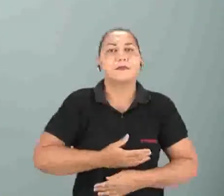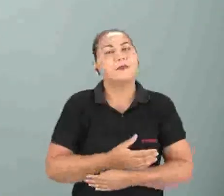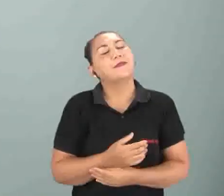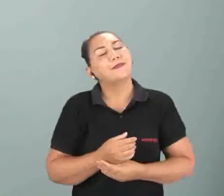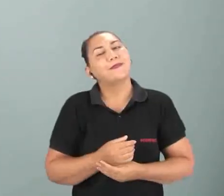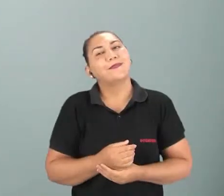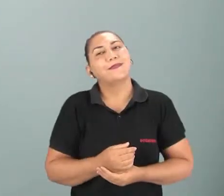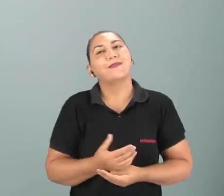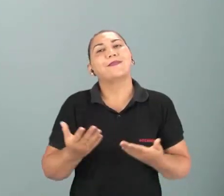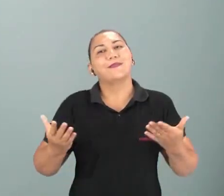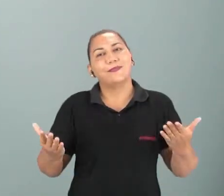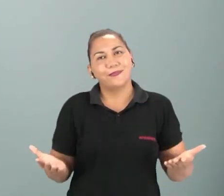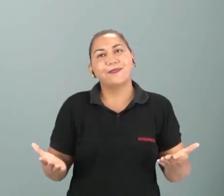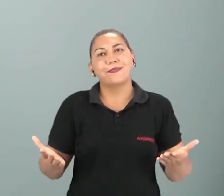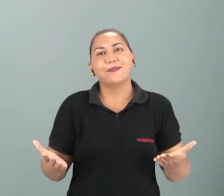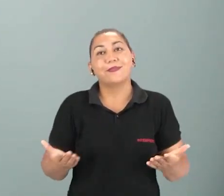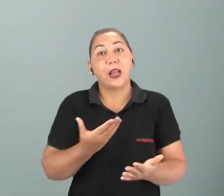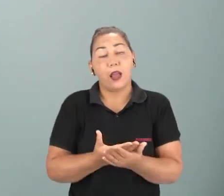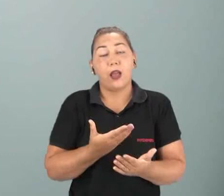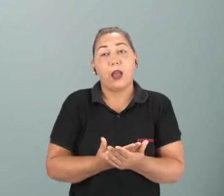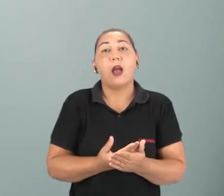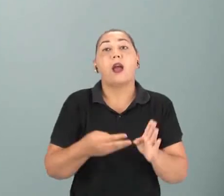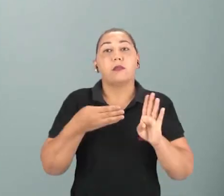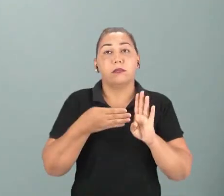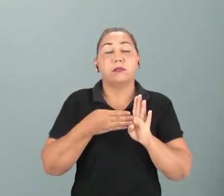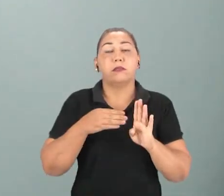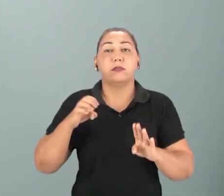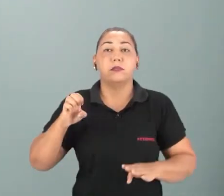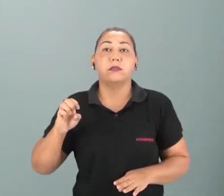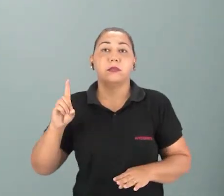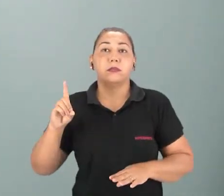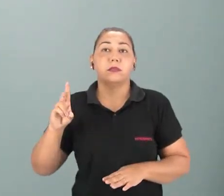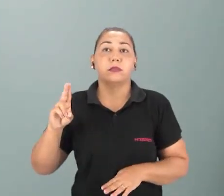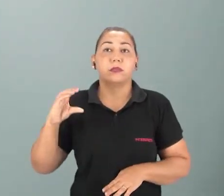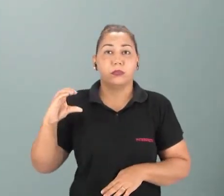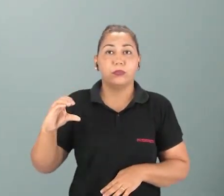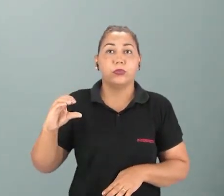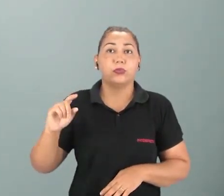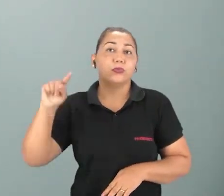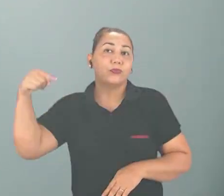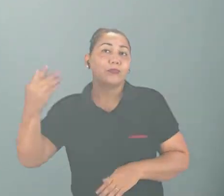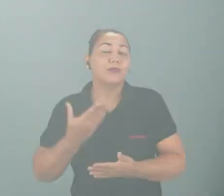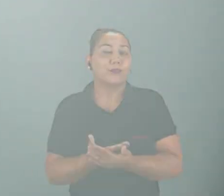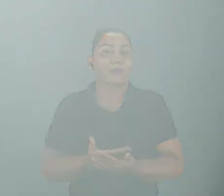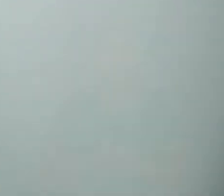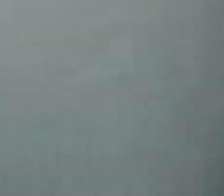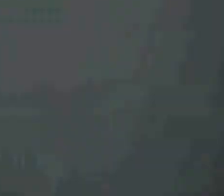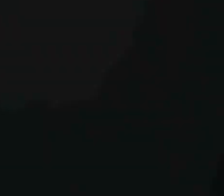atenção. Essa aula está disponível na plataforma Eduque. E até a nossa próxima aula.